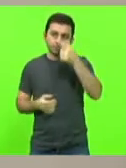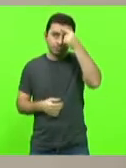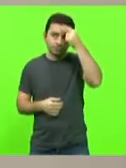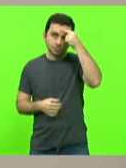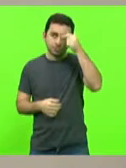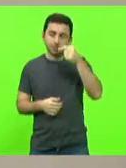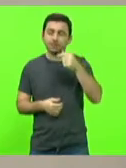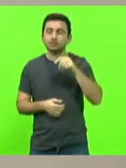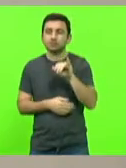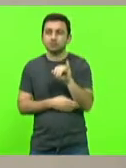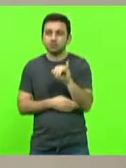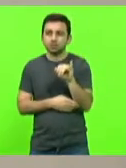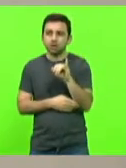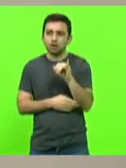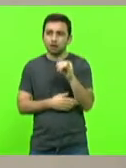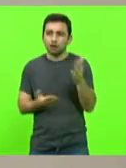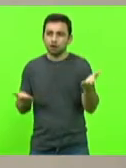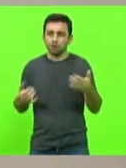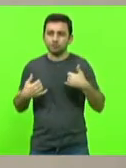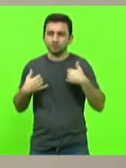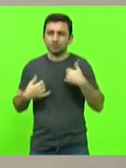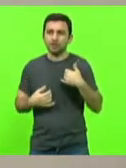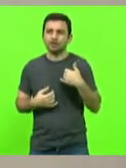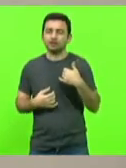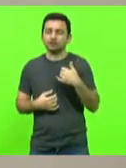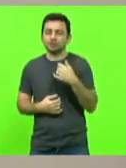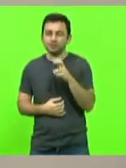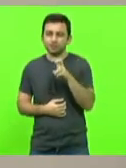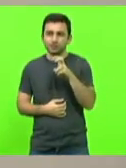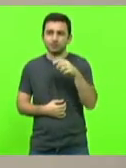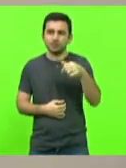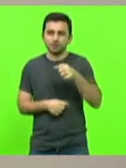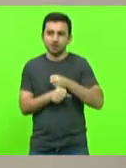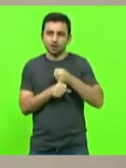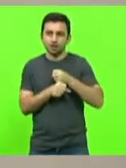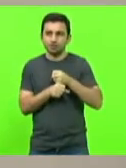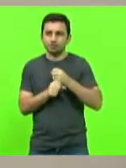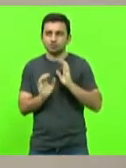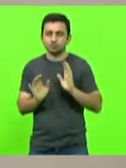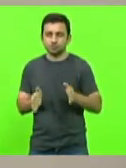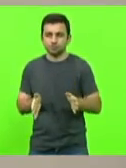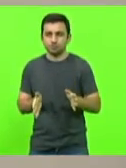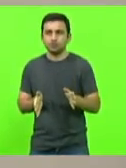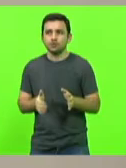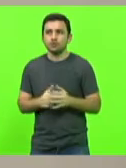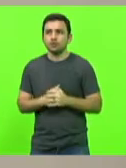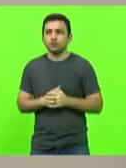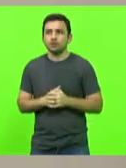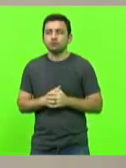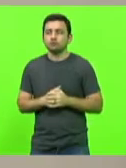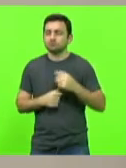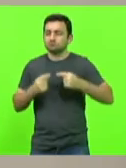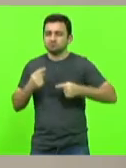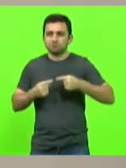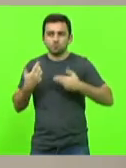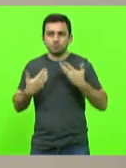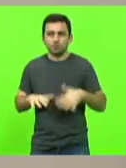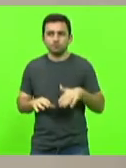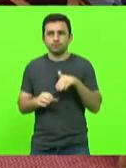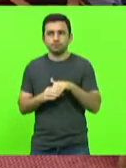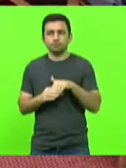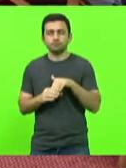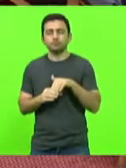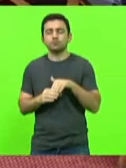pela passagem do seu aniversário de 57 anos, em discussão. Não havendo quem queira discutir, em votação. Deputados que